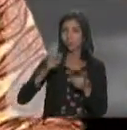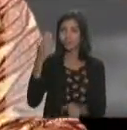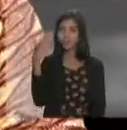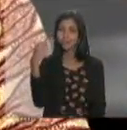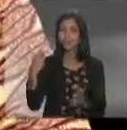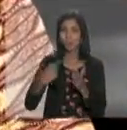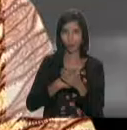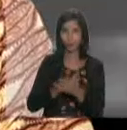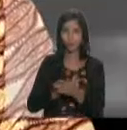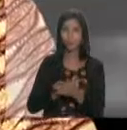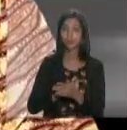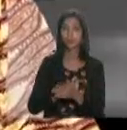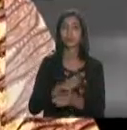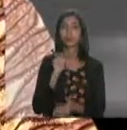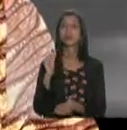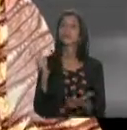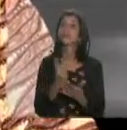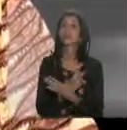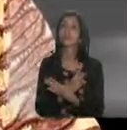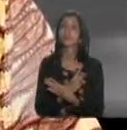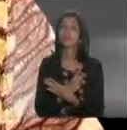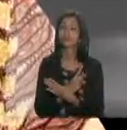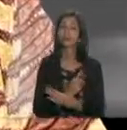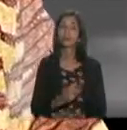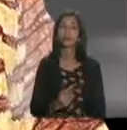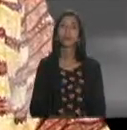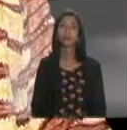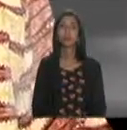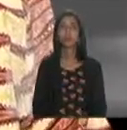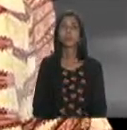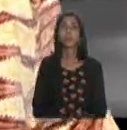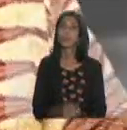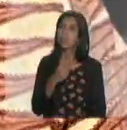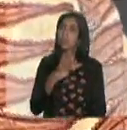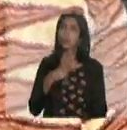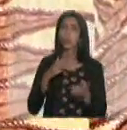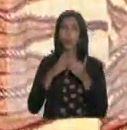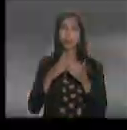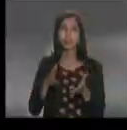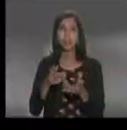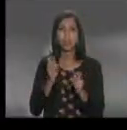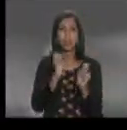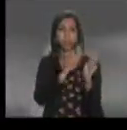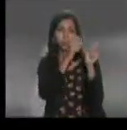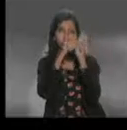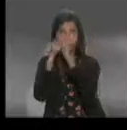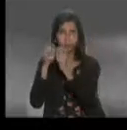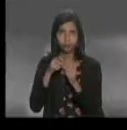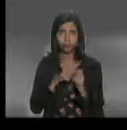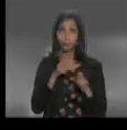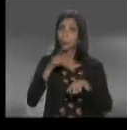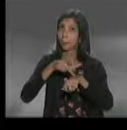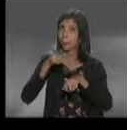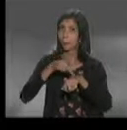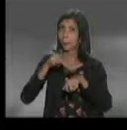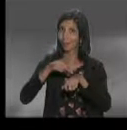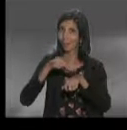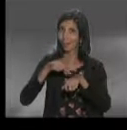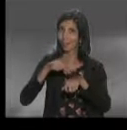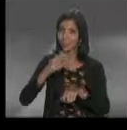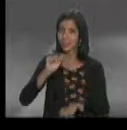da coisa que você tinha perguntado, o que aconteceu foi o seguinte, eu comecei a fazer escultura em pedra